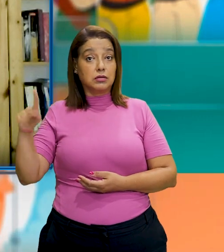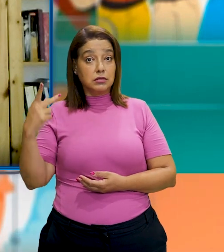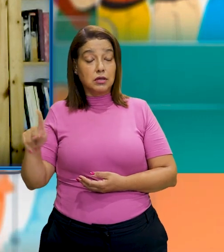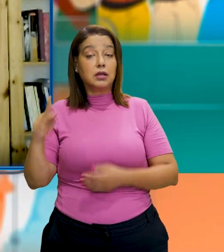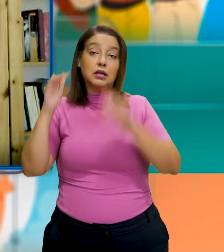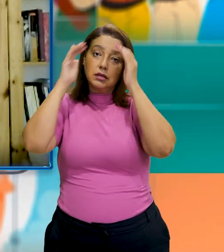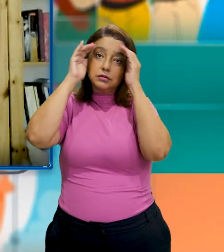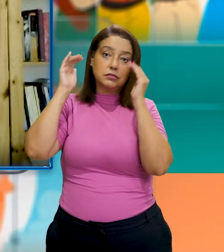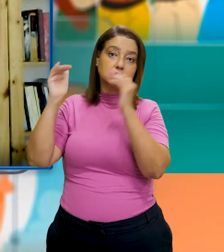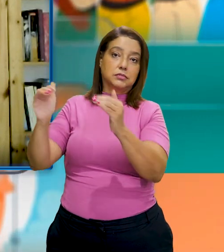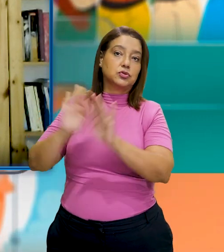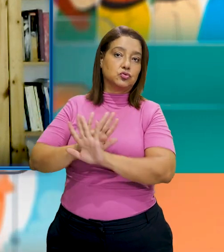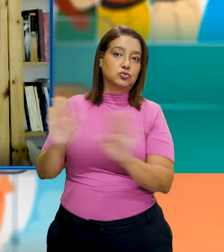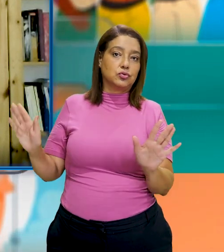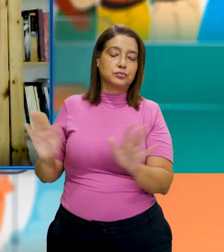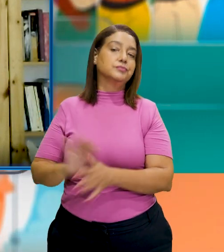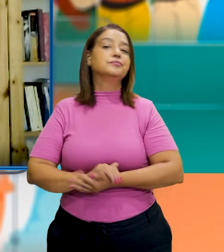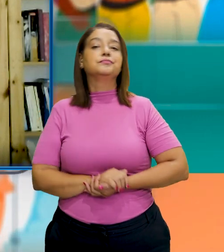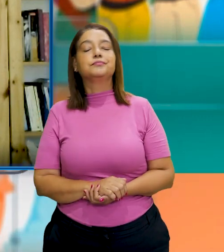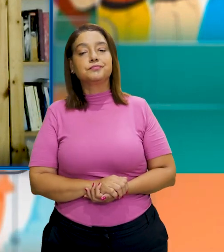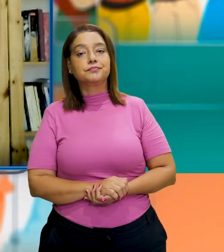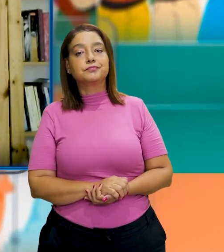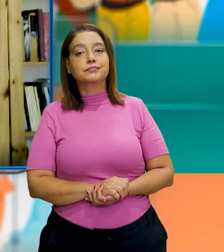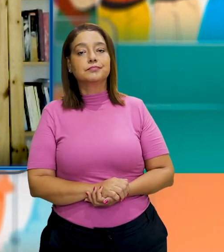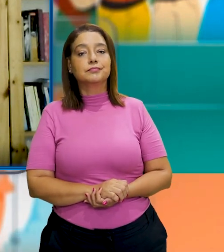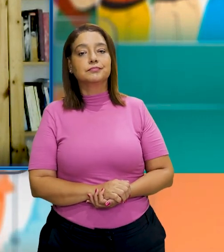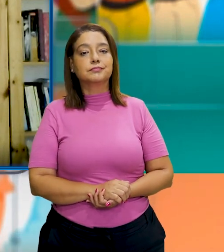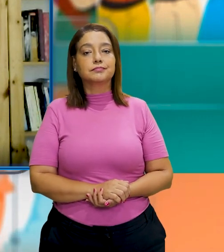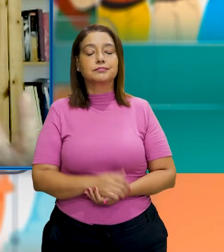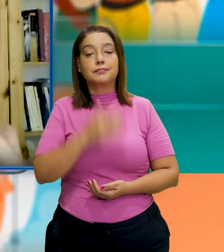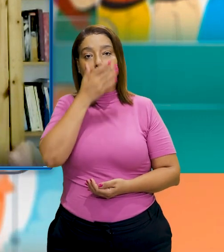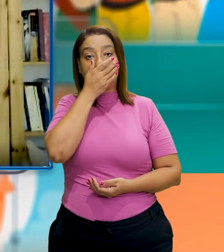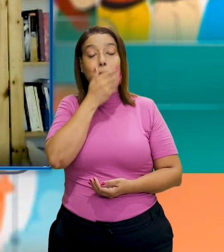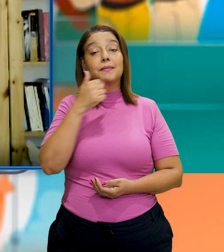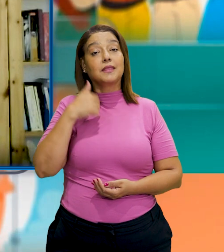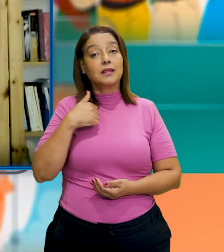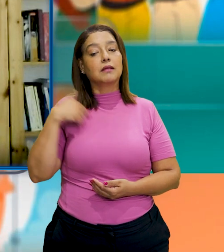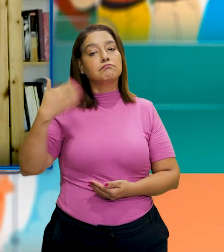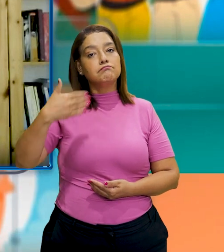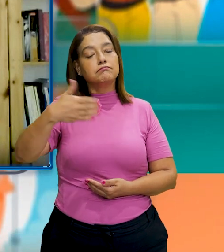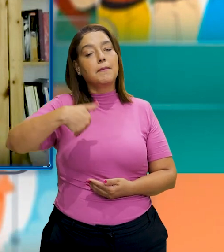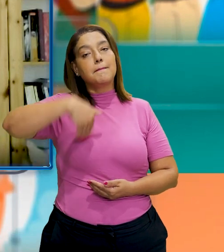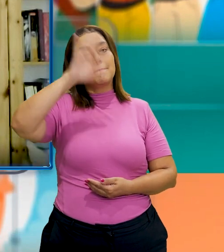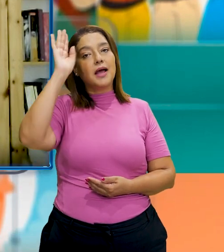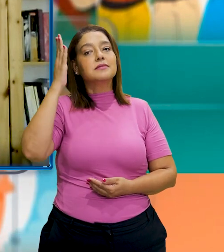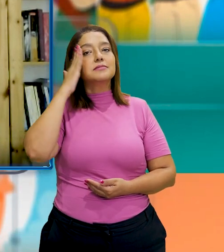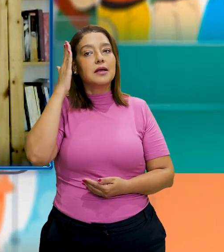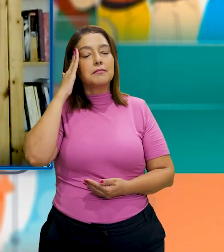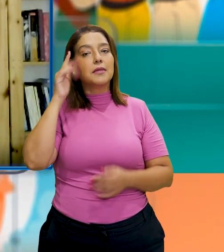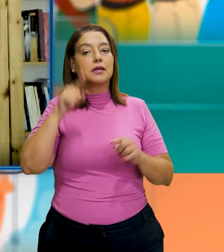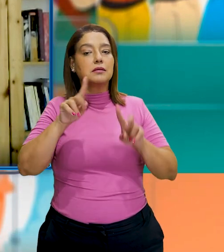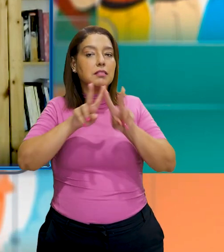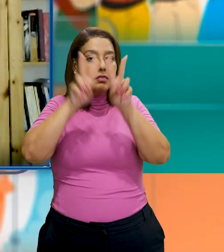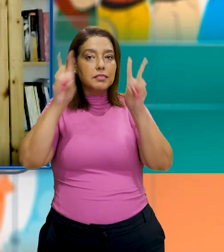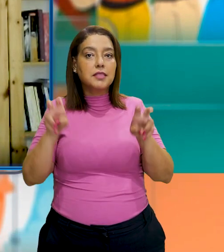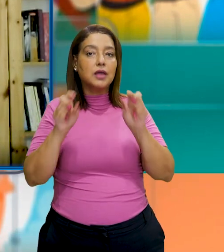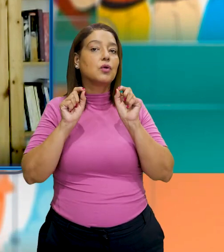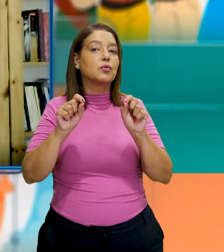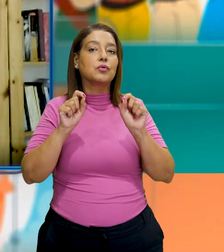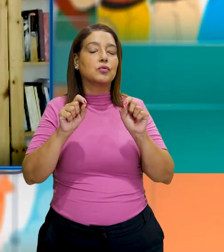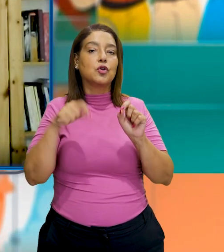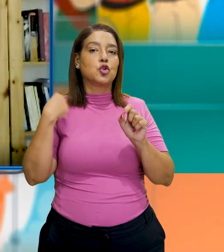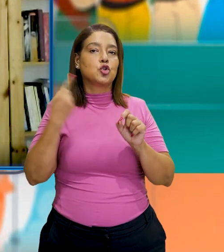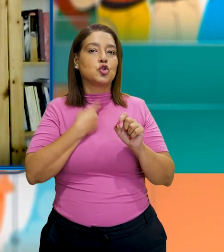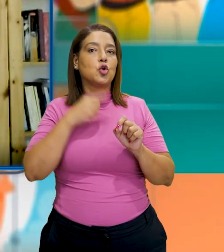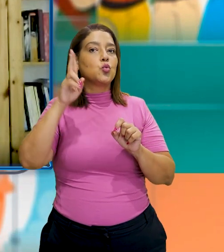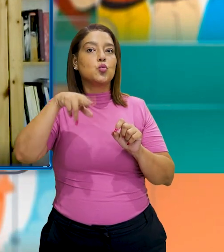decisões, e respeitar esse conjunto. E aí eu quero, né, desenvolver melhor com vocês essa noção, porque, de fato, a gente não vai conseguir